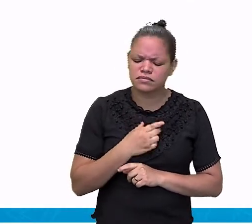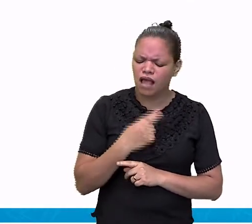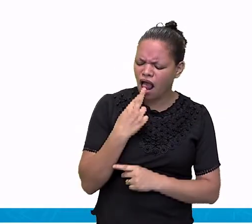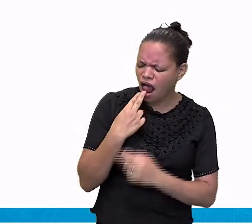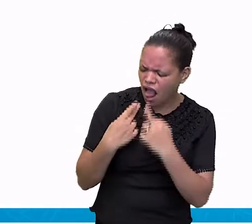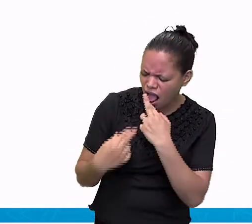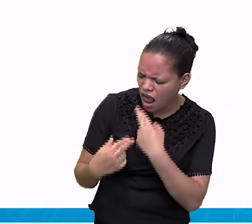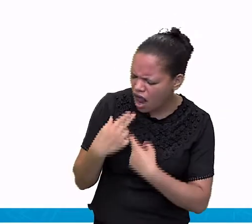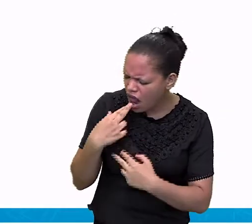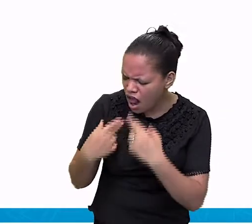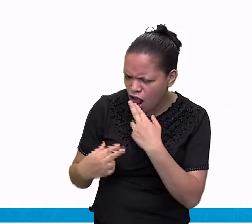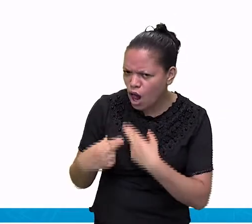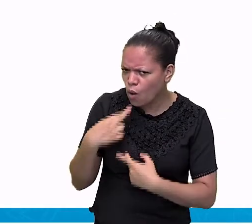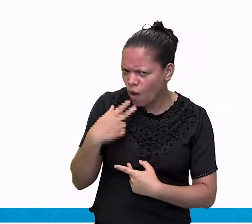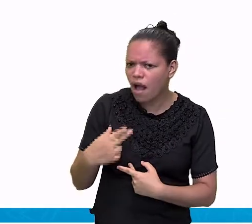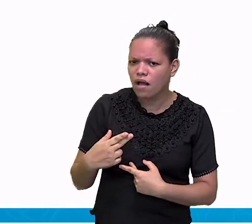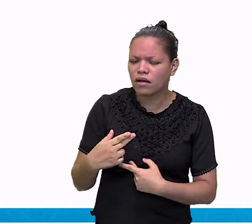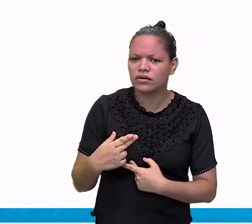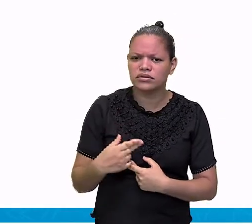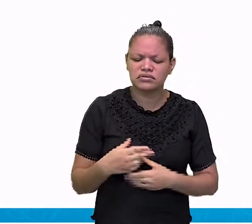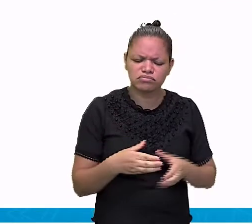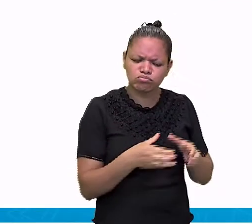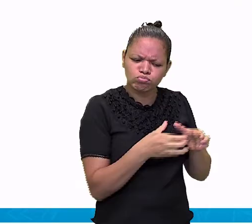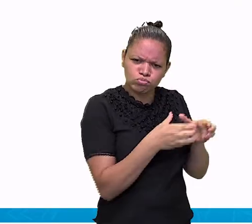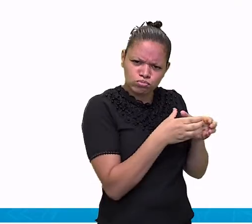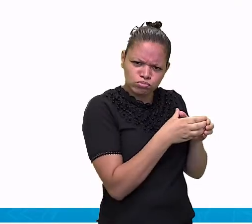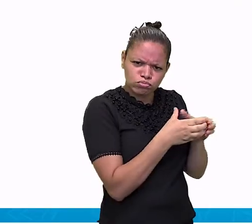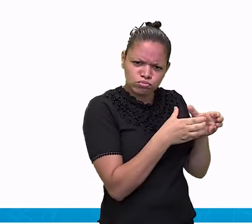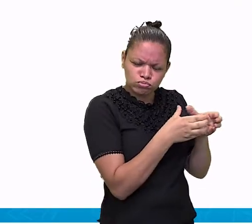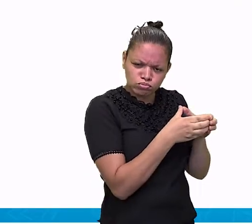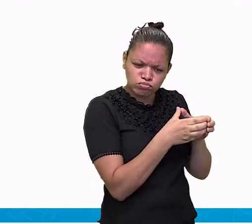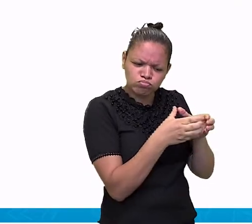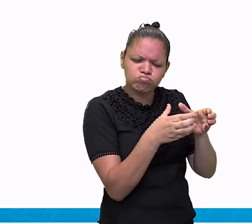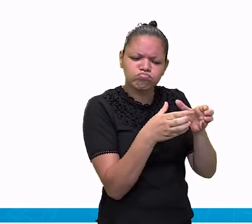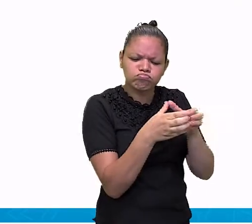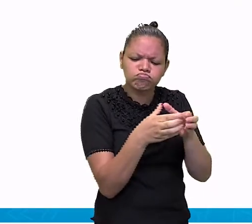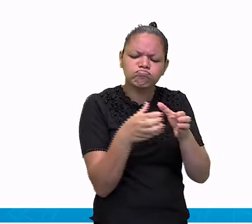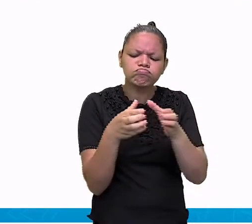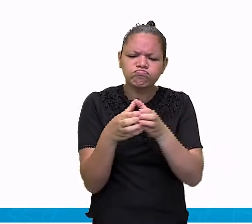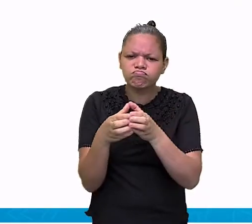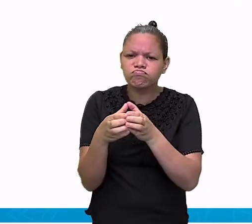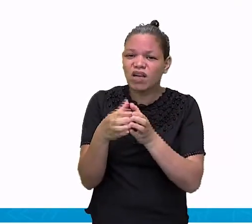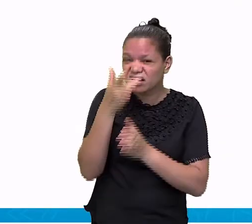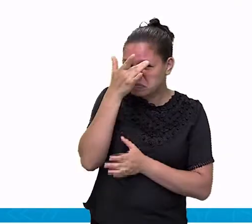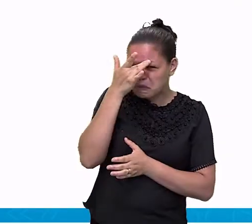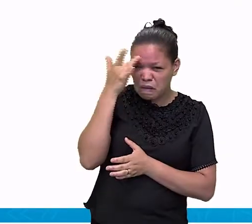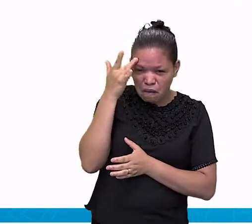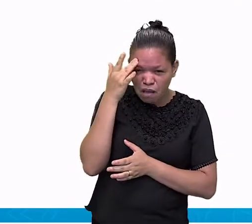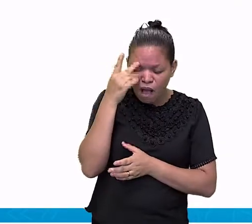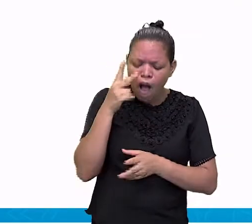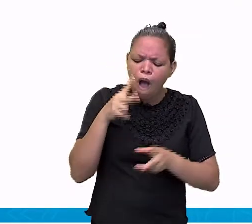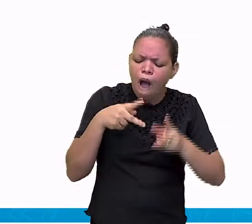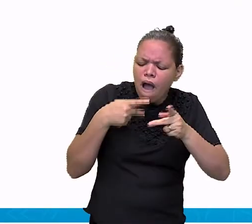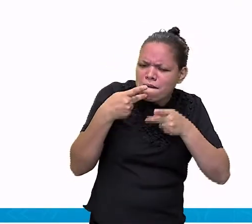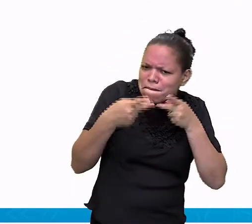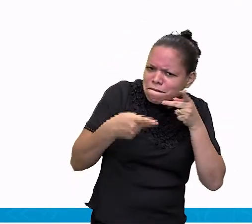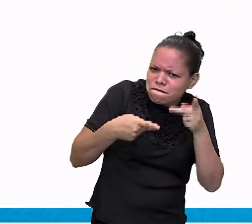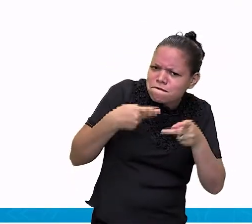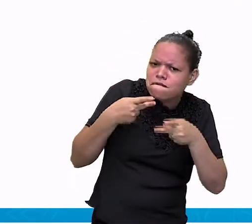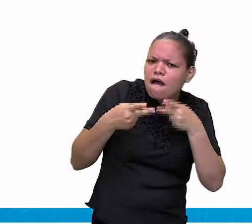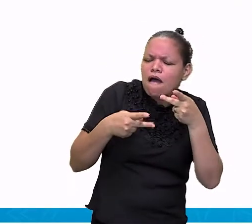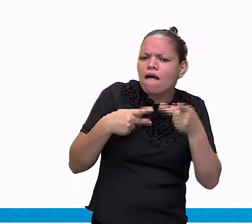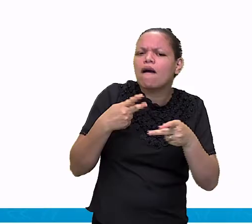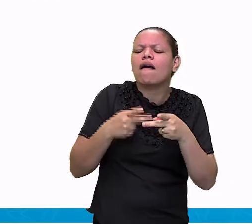pontos de cada região do país, a gente consegue perceber um sotaque diferente, A linguagem, qual foi a apropriação